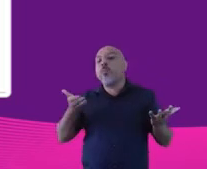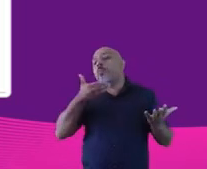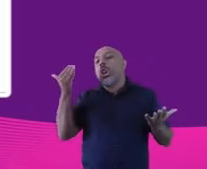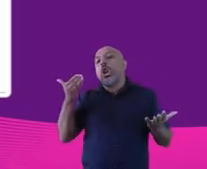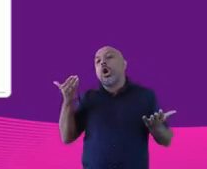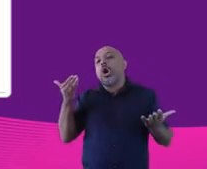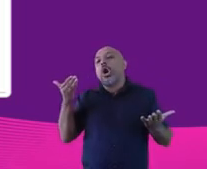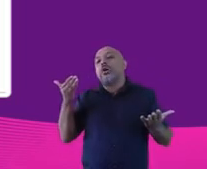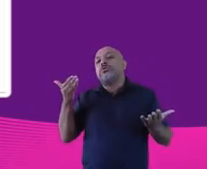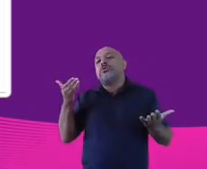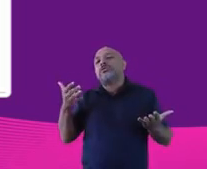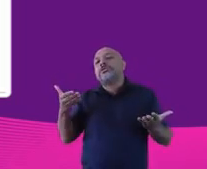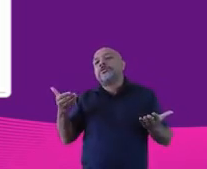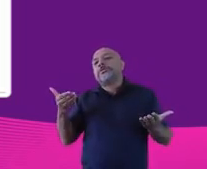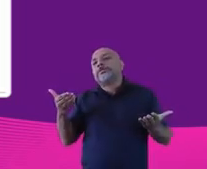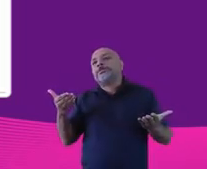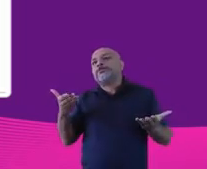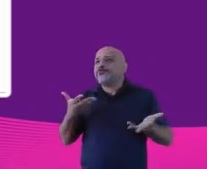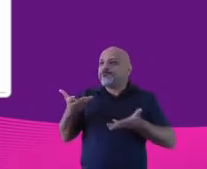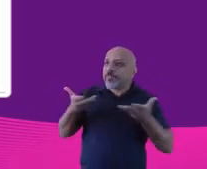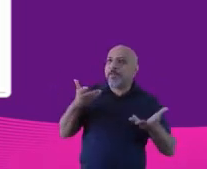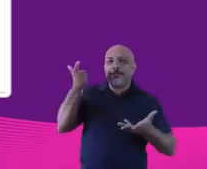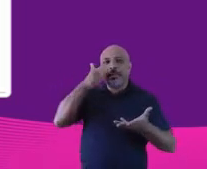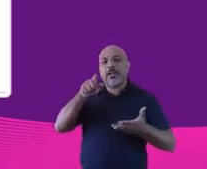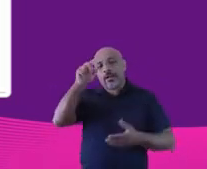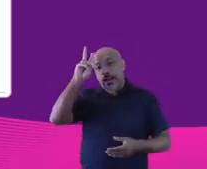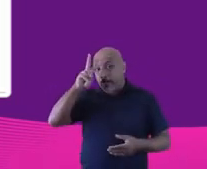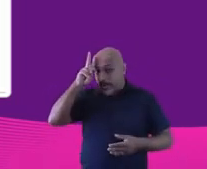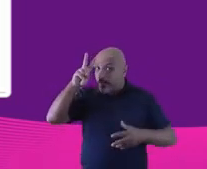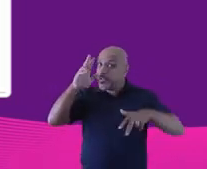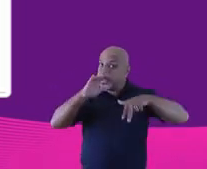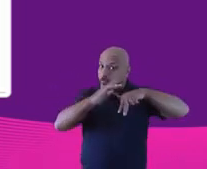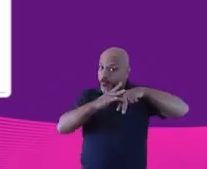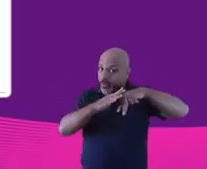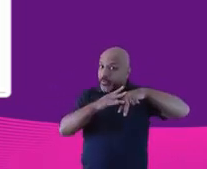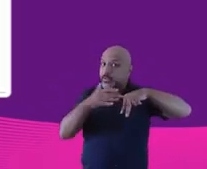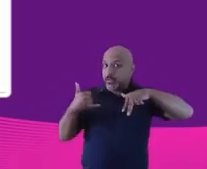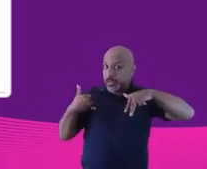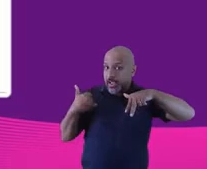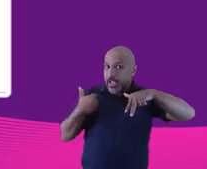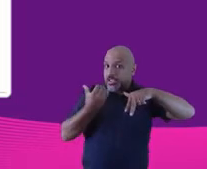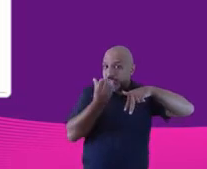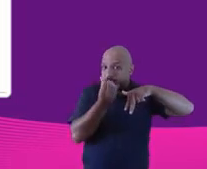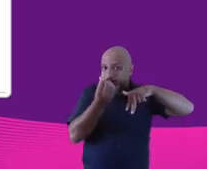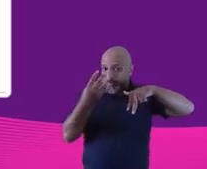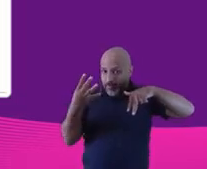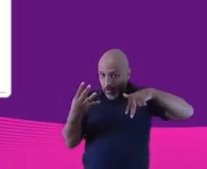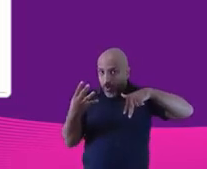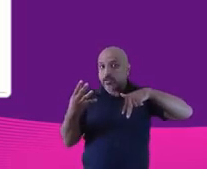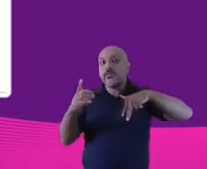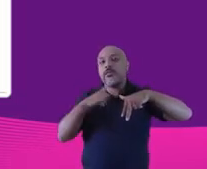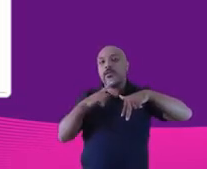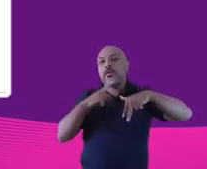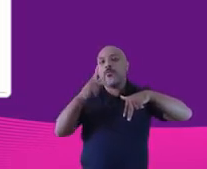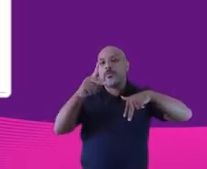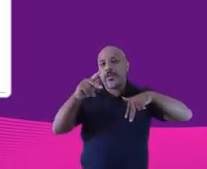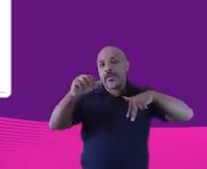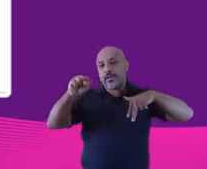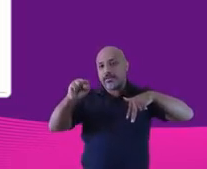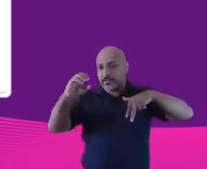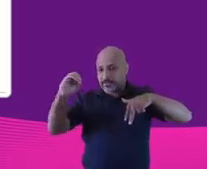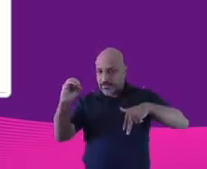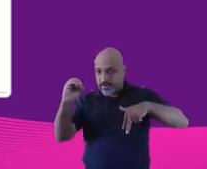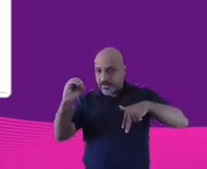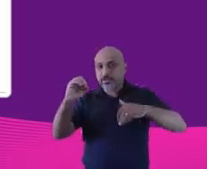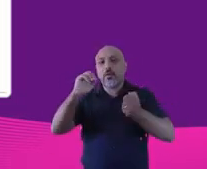ele, pensando que ele é um paciente que tem 64 anos, que tem um PS 0, tem uma qualidade